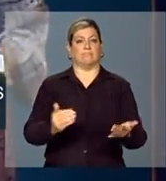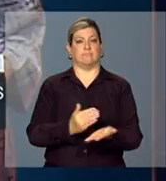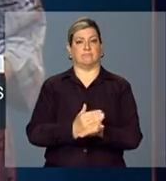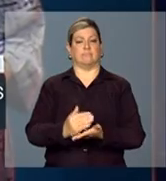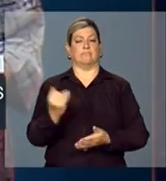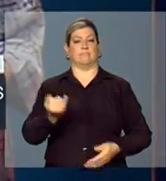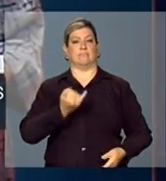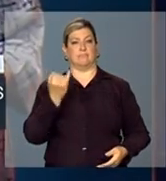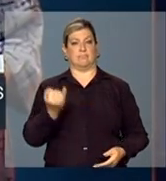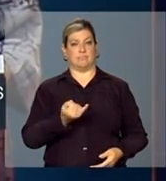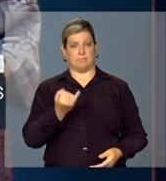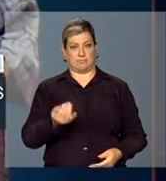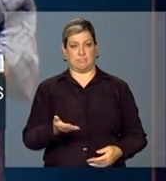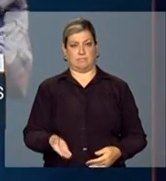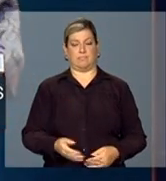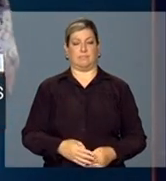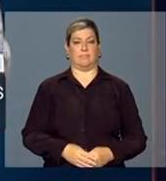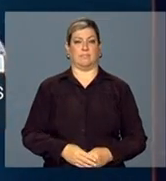a UFEM.